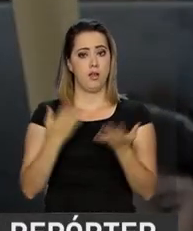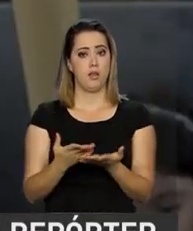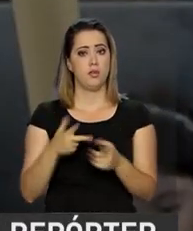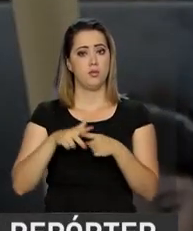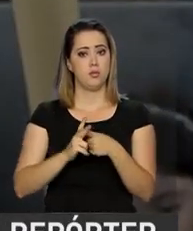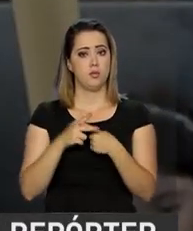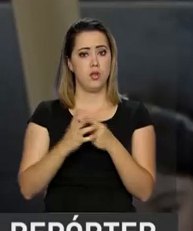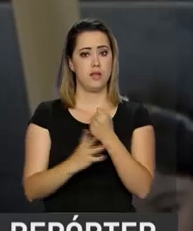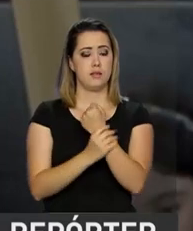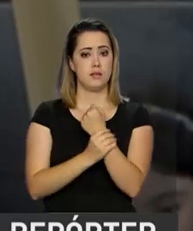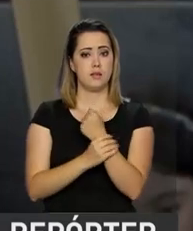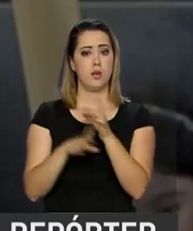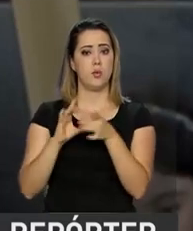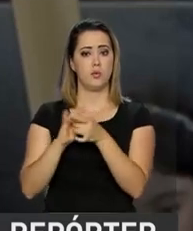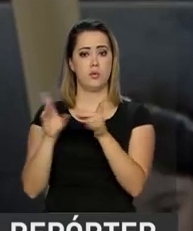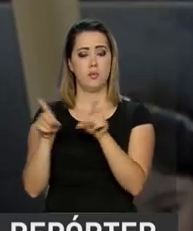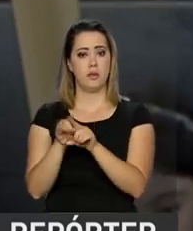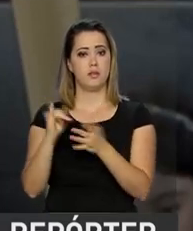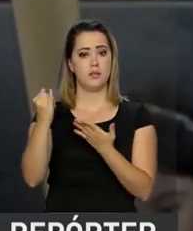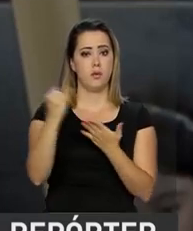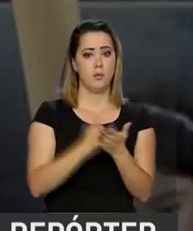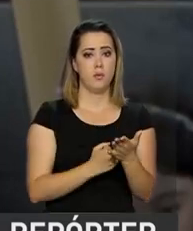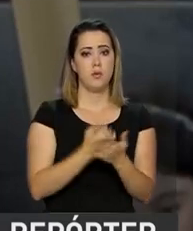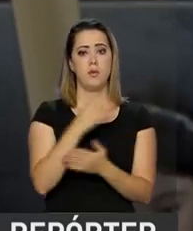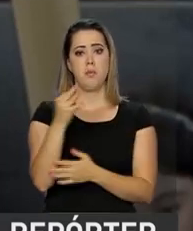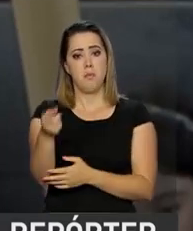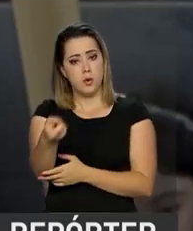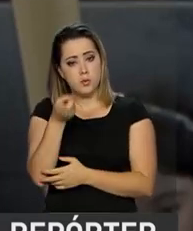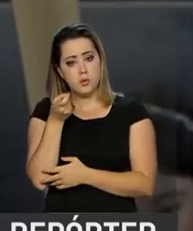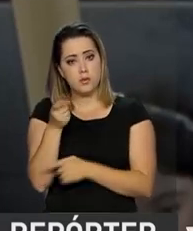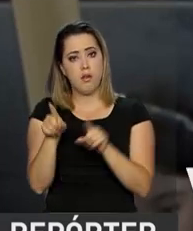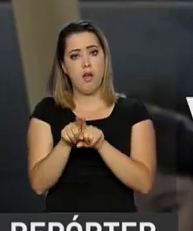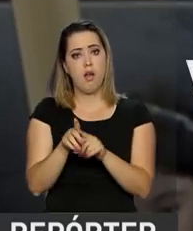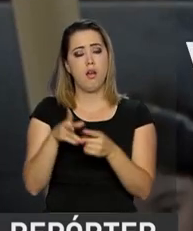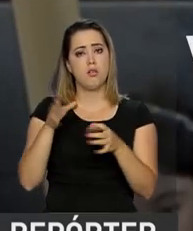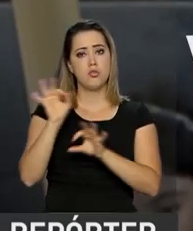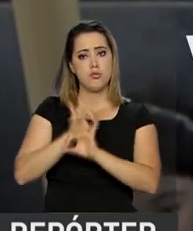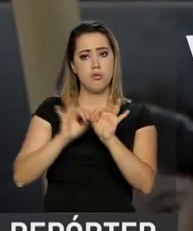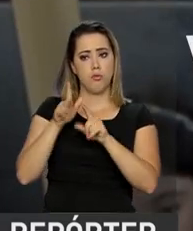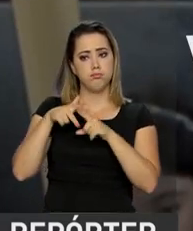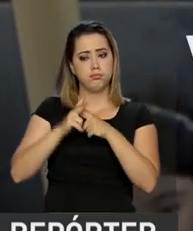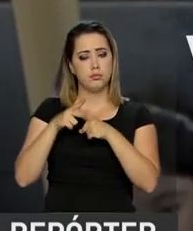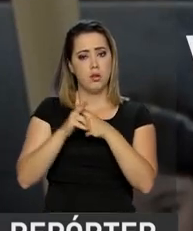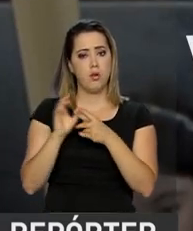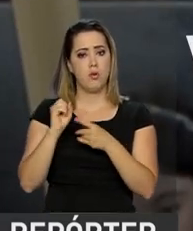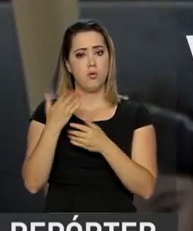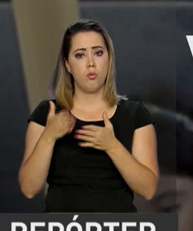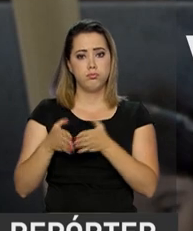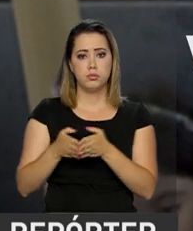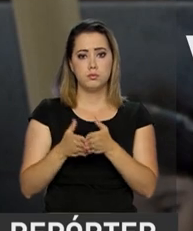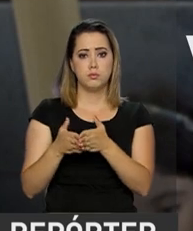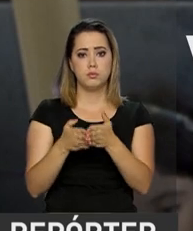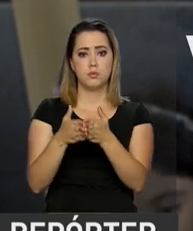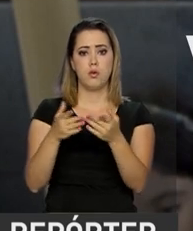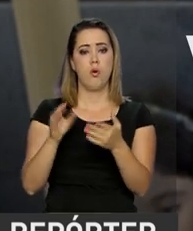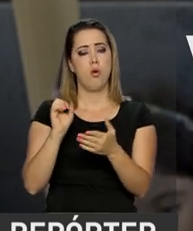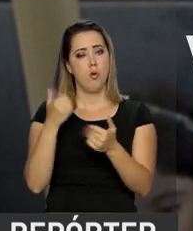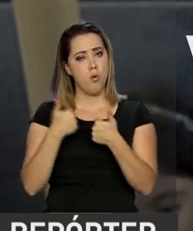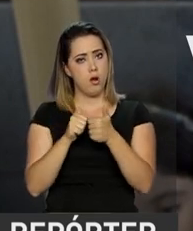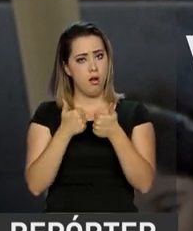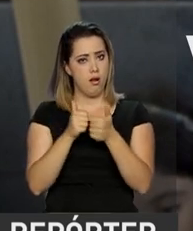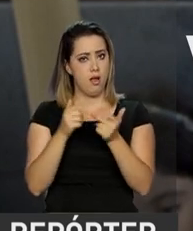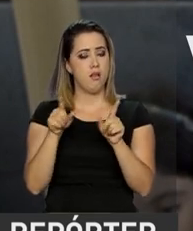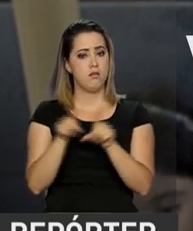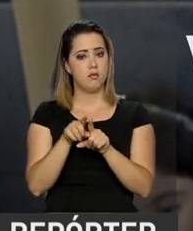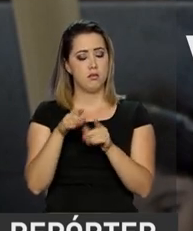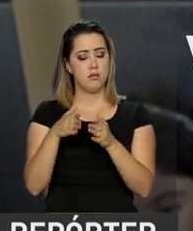seguro licenciamento impostos e taxas manutenção de veículos ou embarcações e também no pagamento